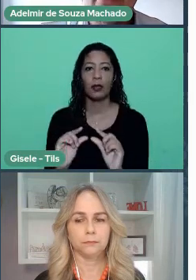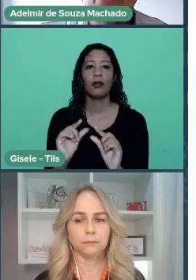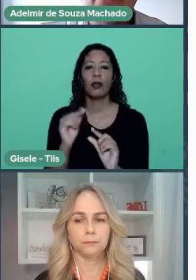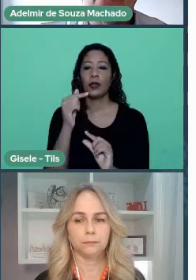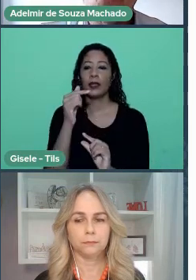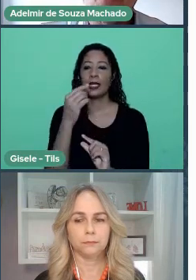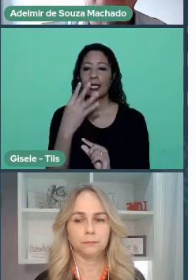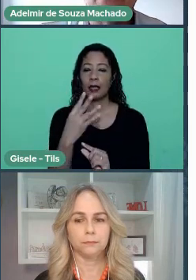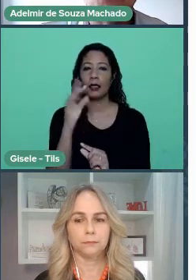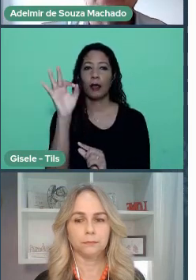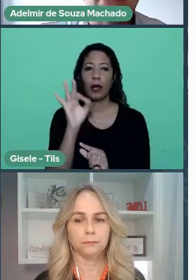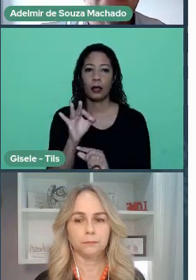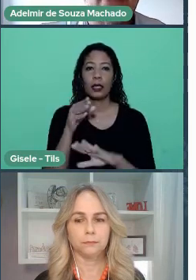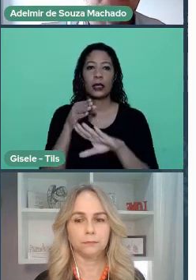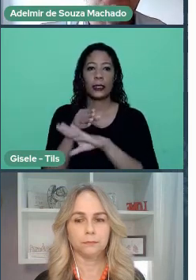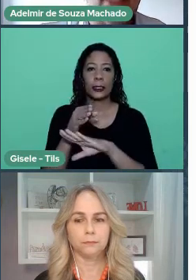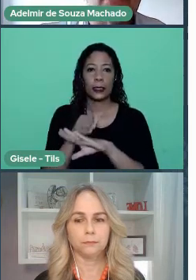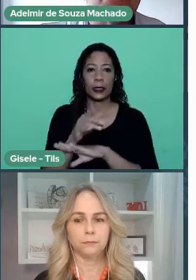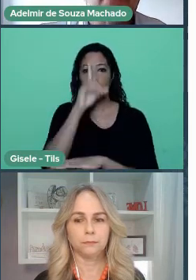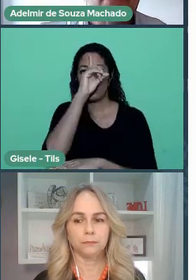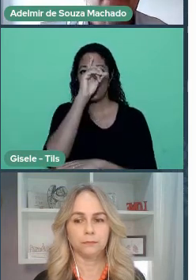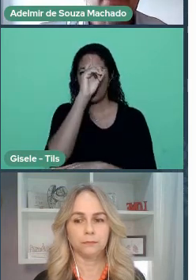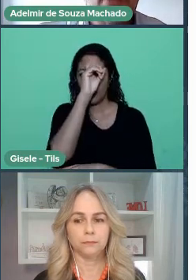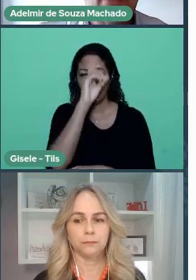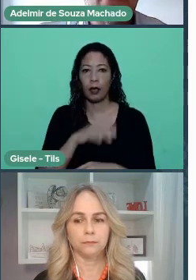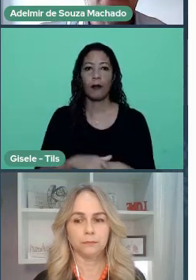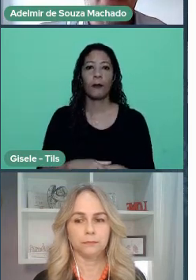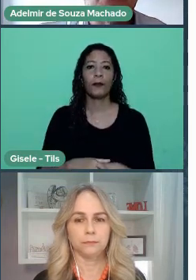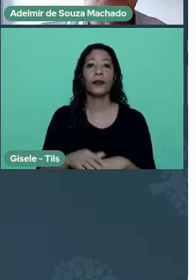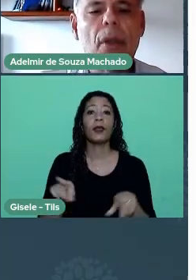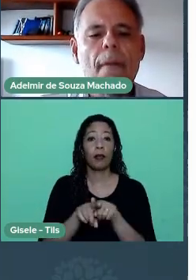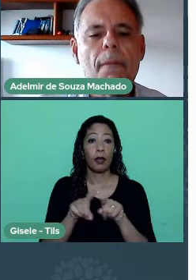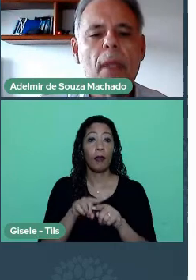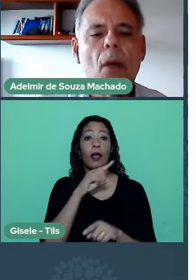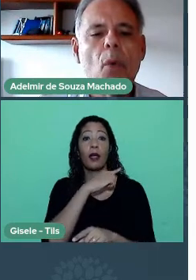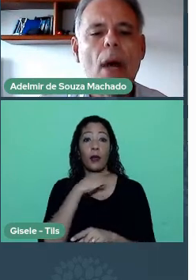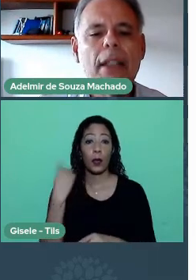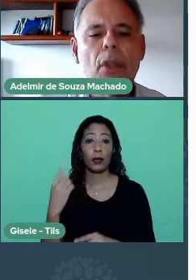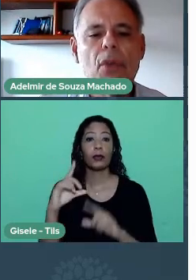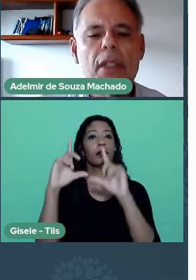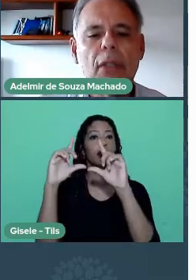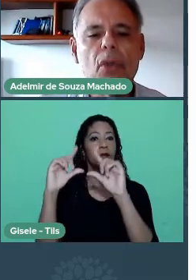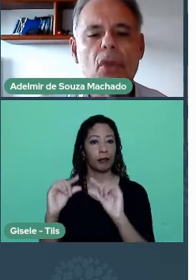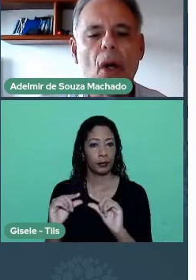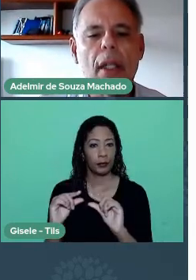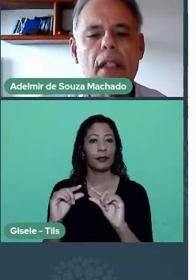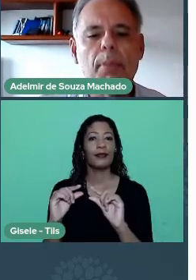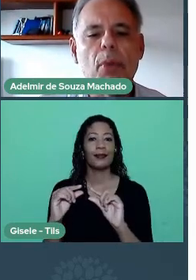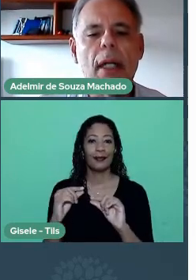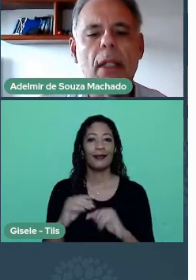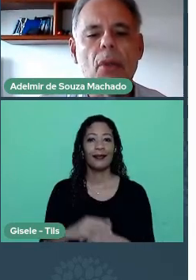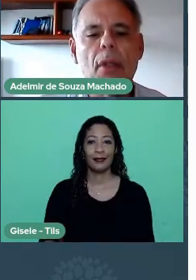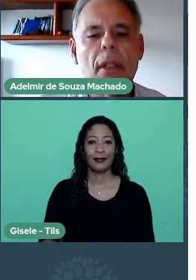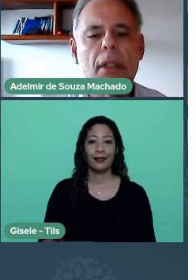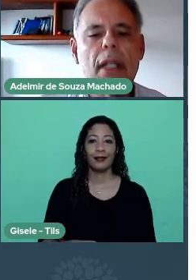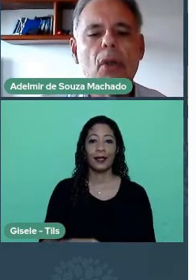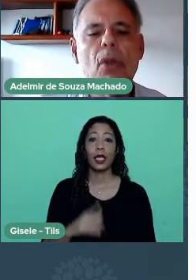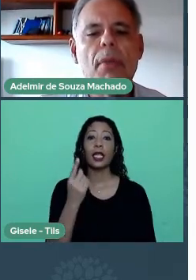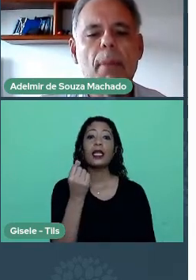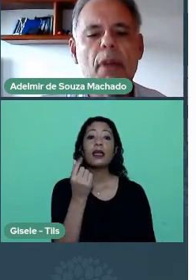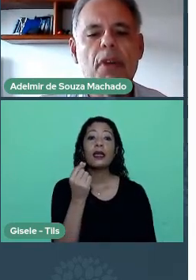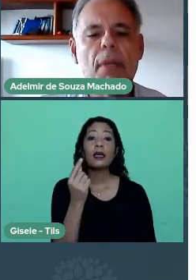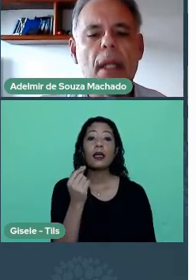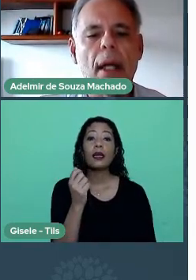em 30% quase a mortalidade por asma, e aqui embaixo, quase $800 por ano